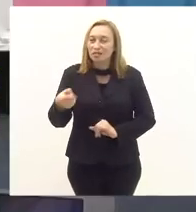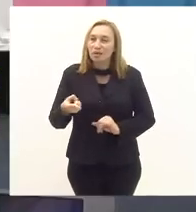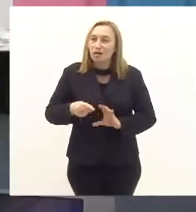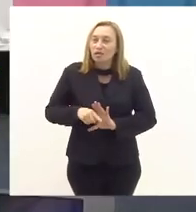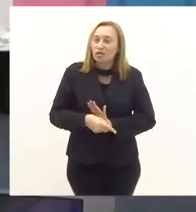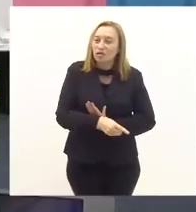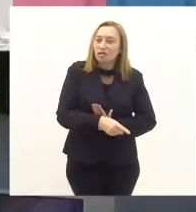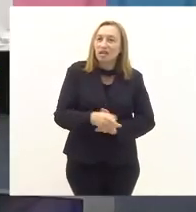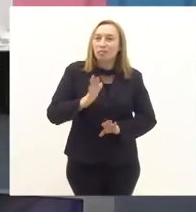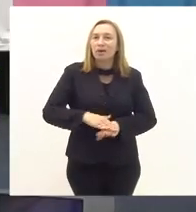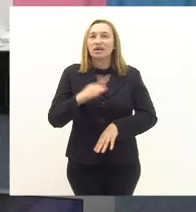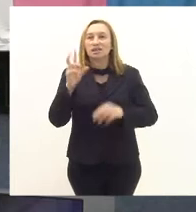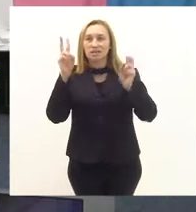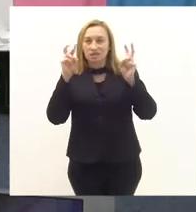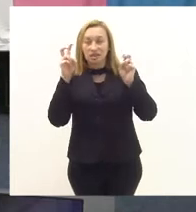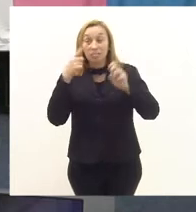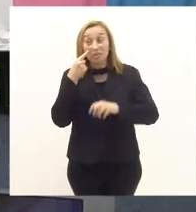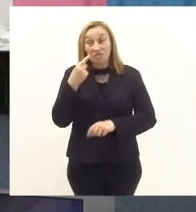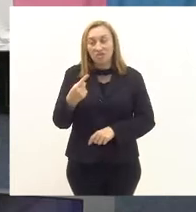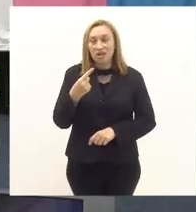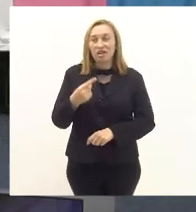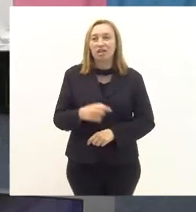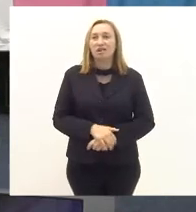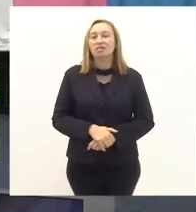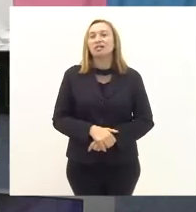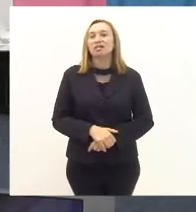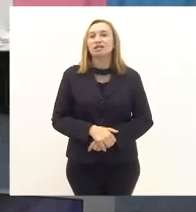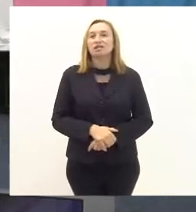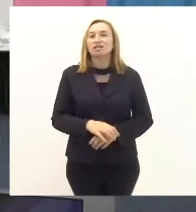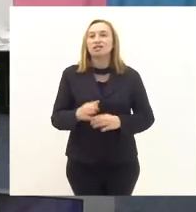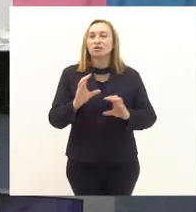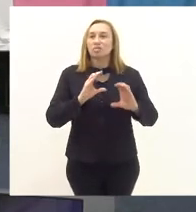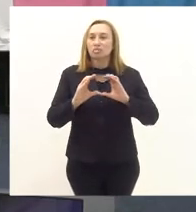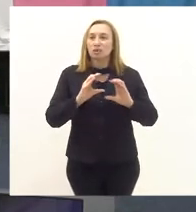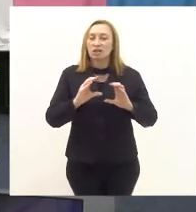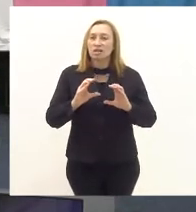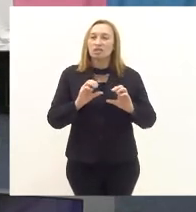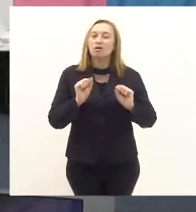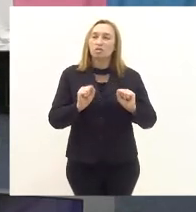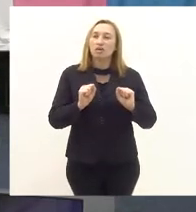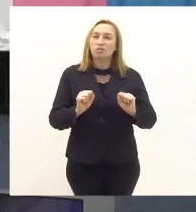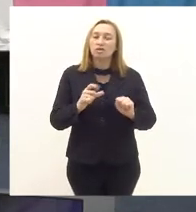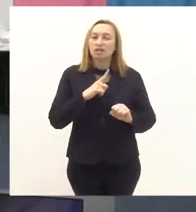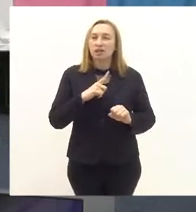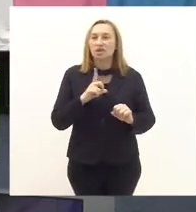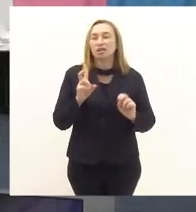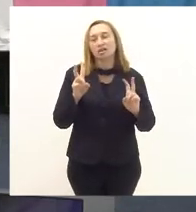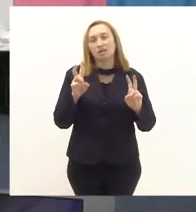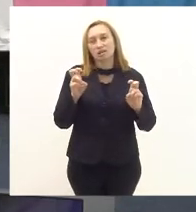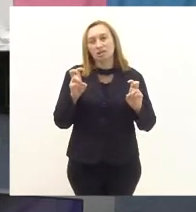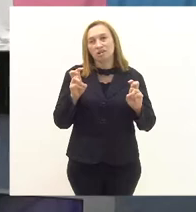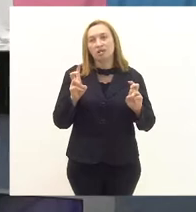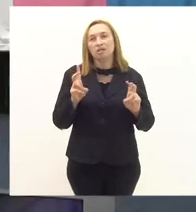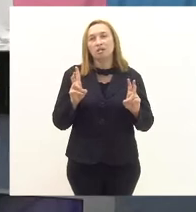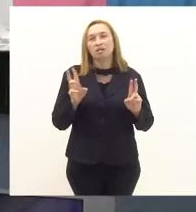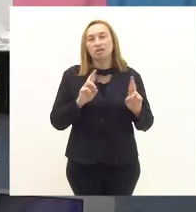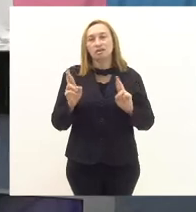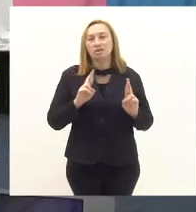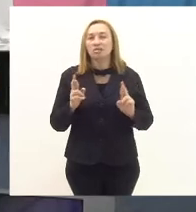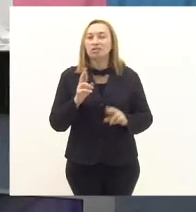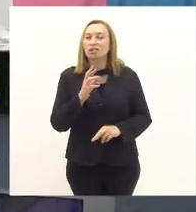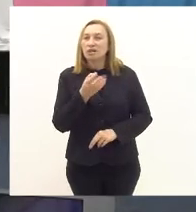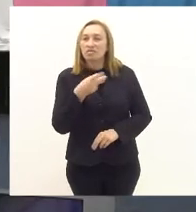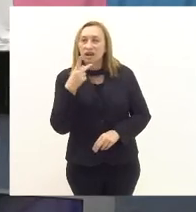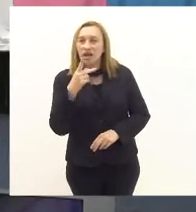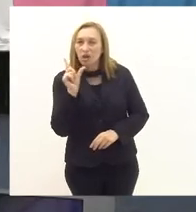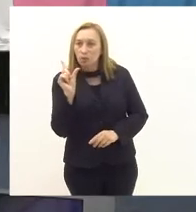aprofundar esse tema e ver que interlocução se pode ter em relação a isso. Então, era só para... Quer fazer um comentário